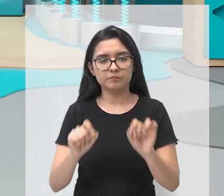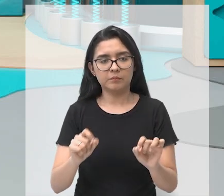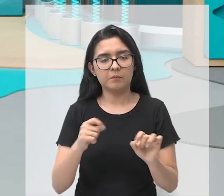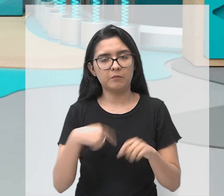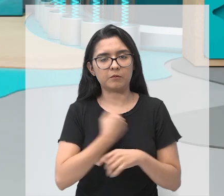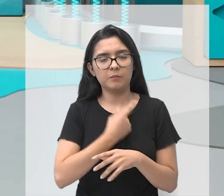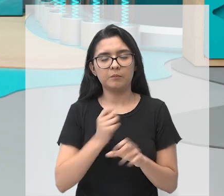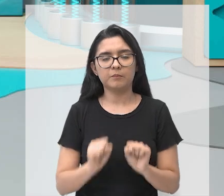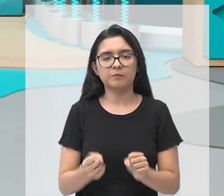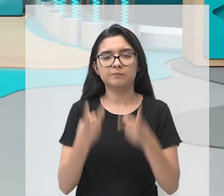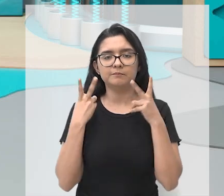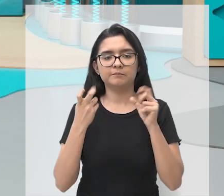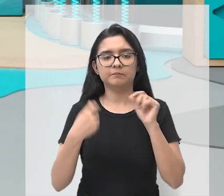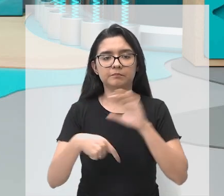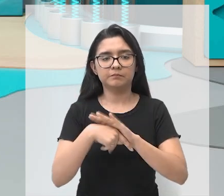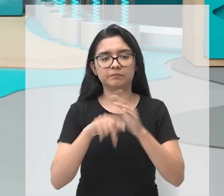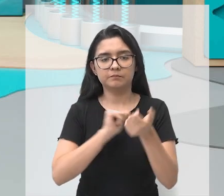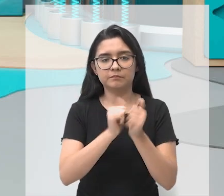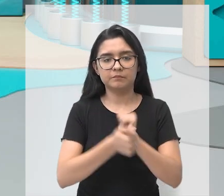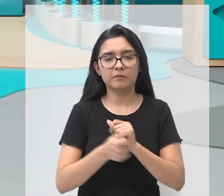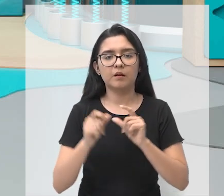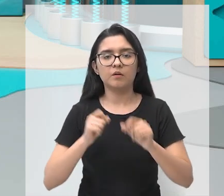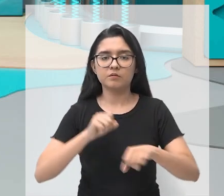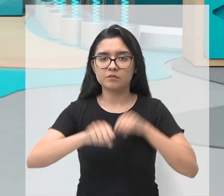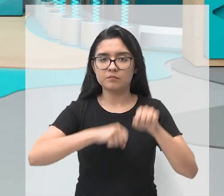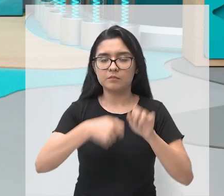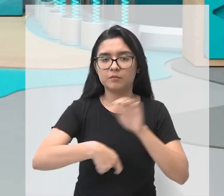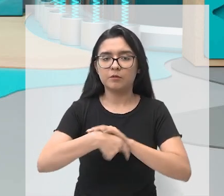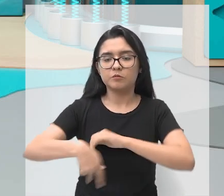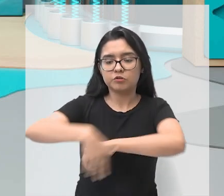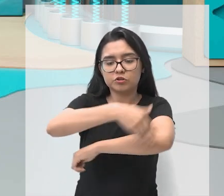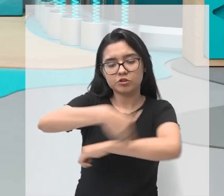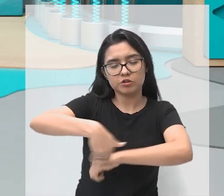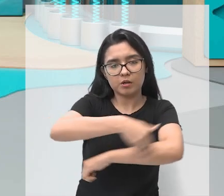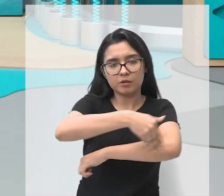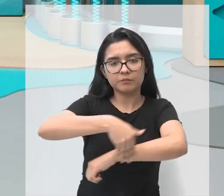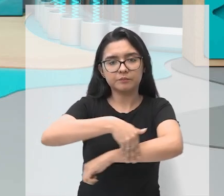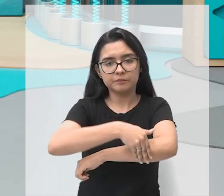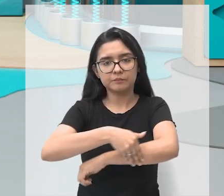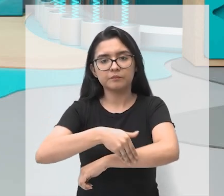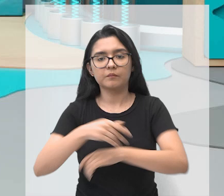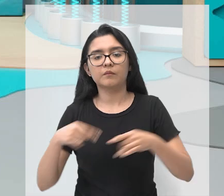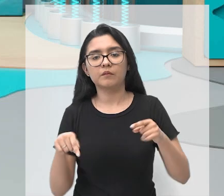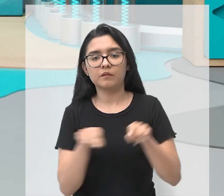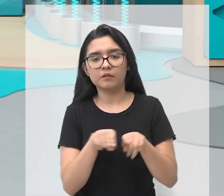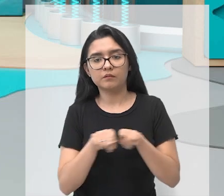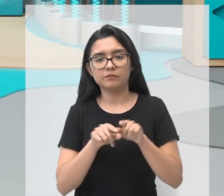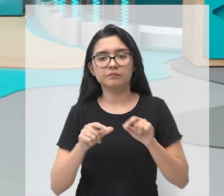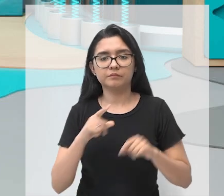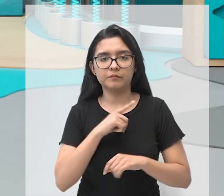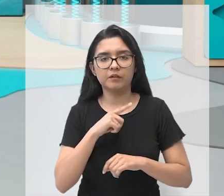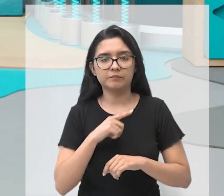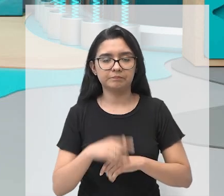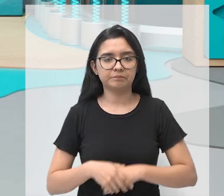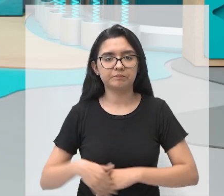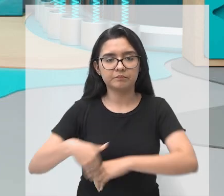pode observar do ciclismo é o ciclismo de estrada, que são corridas sobre estradas geralmente